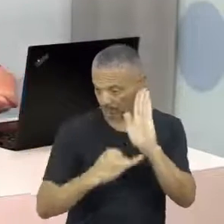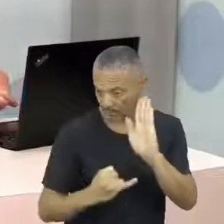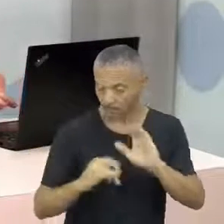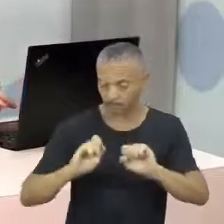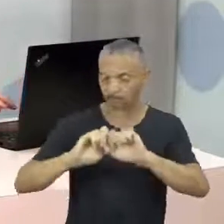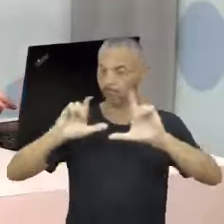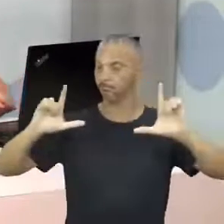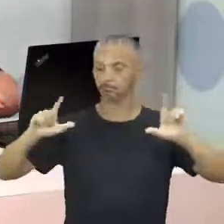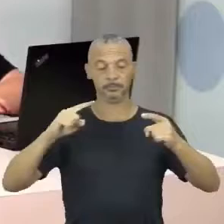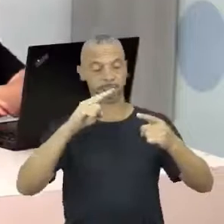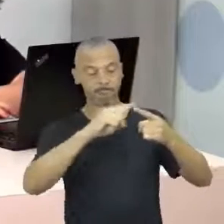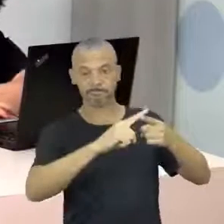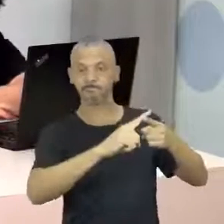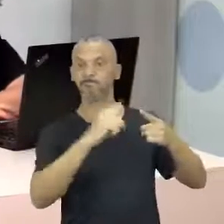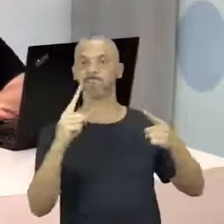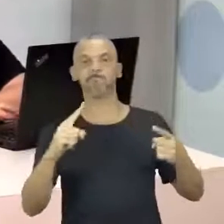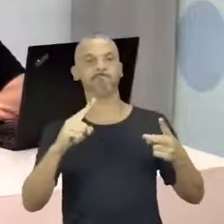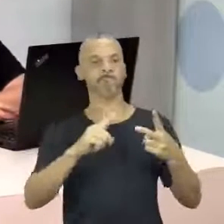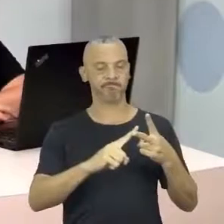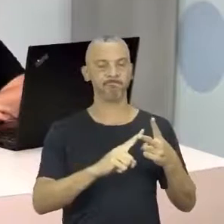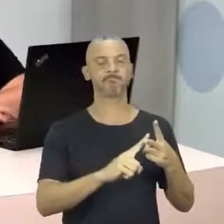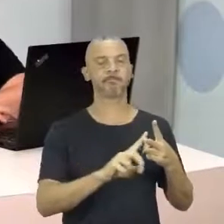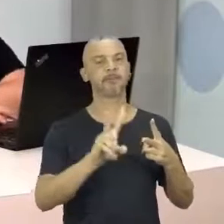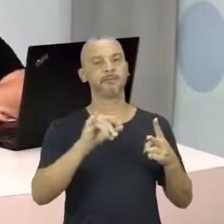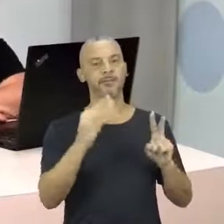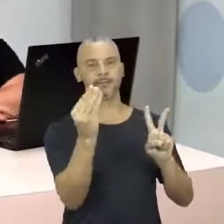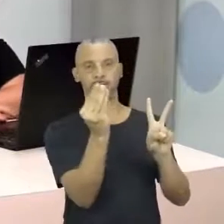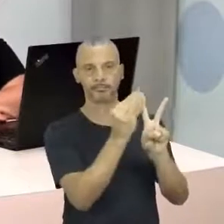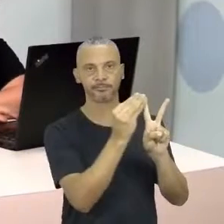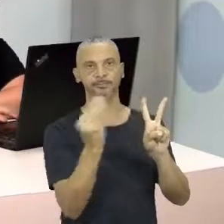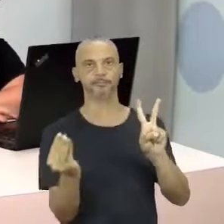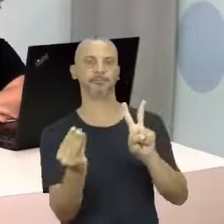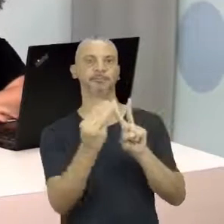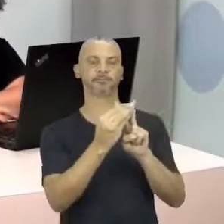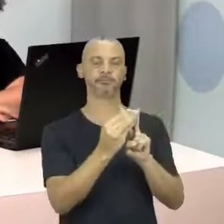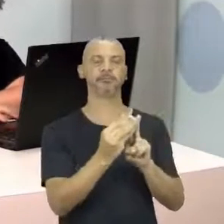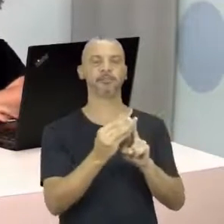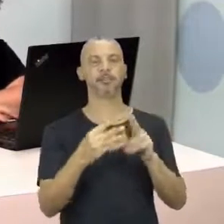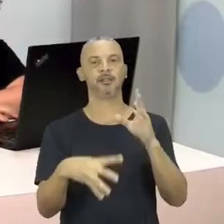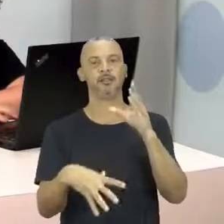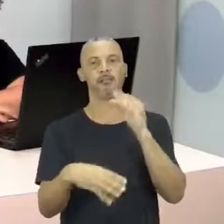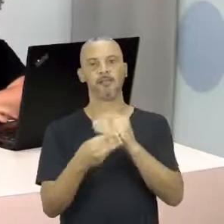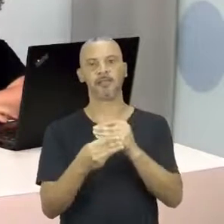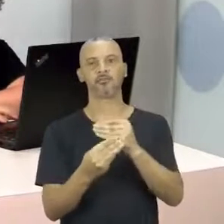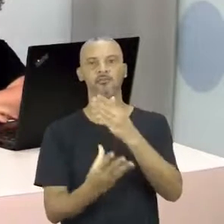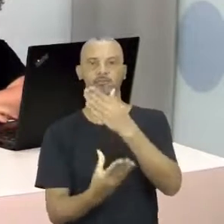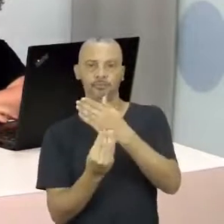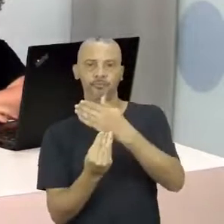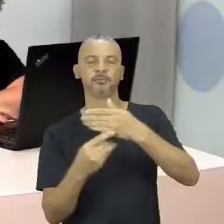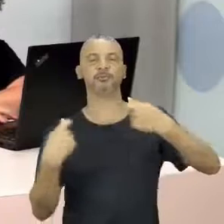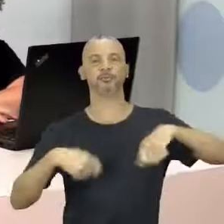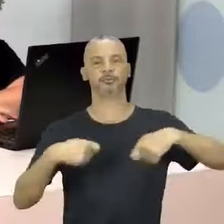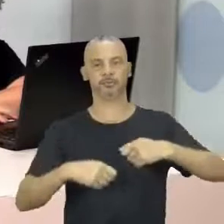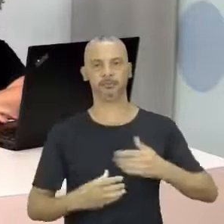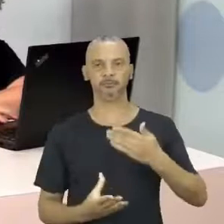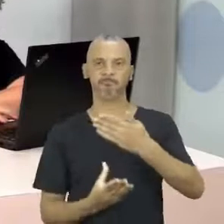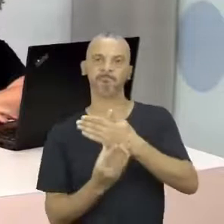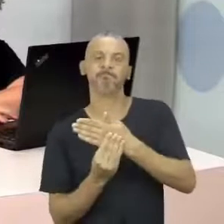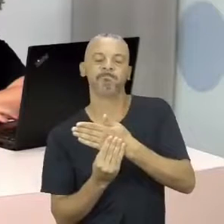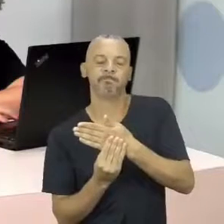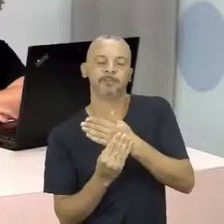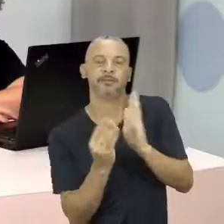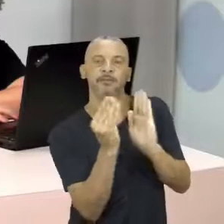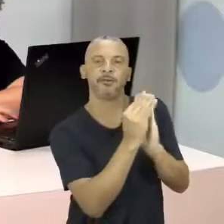duas disciplinas, né, melhor dizendo, então vai ter um campo para cada uma delas, né? Então, se você fez lá para